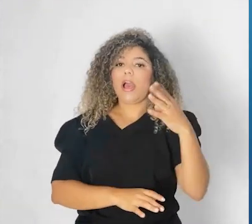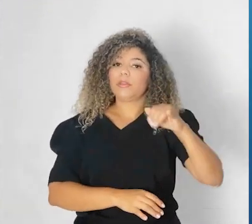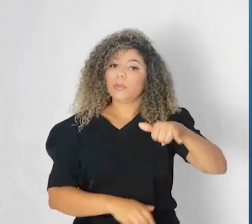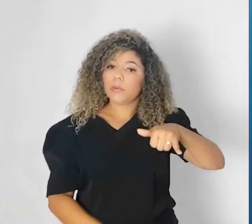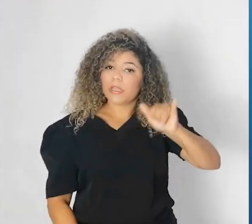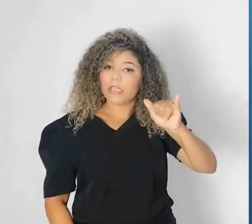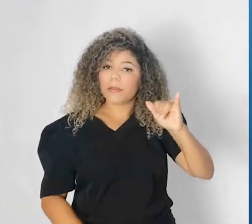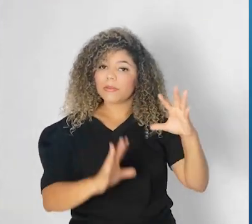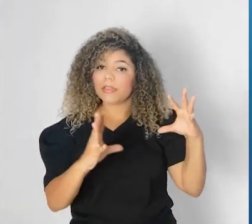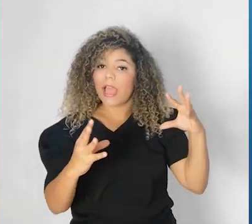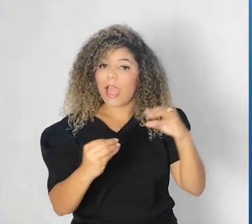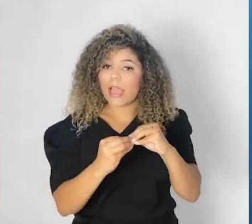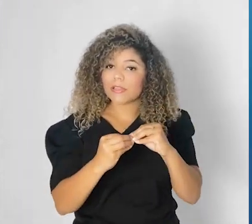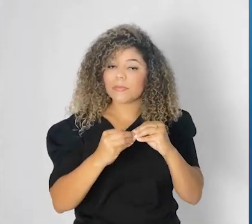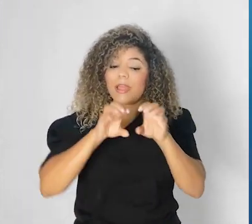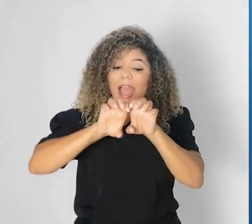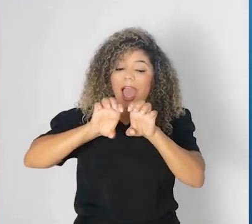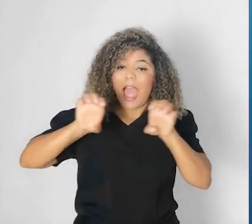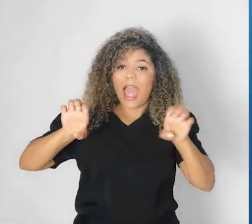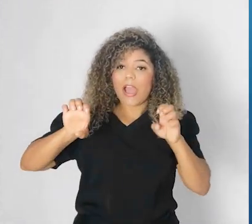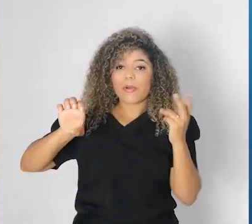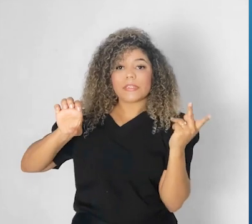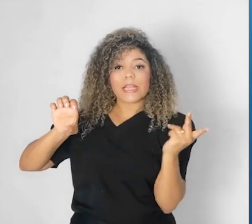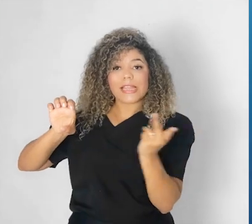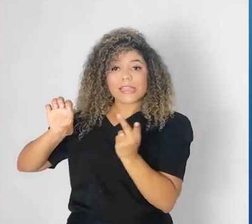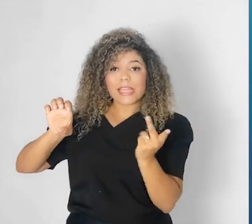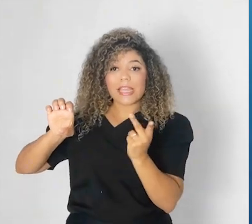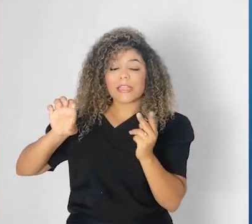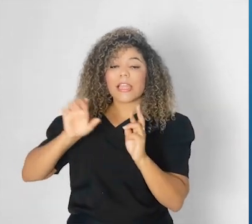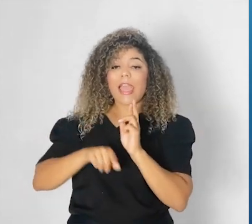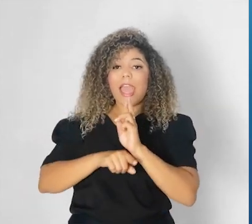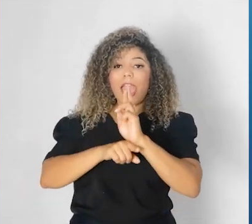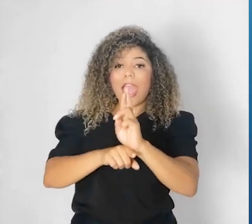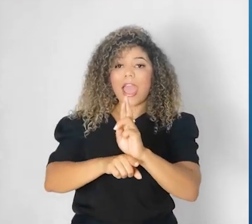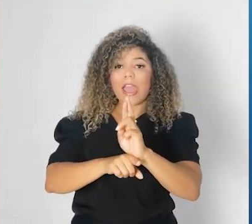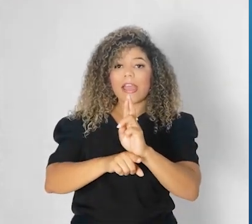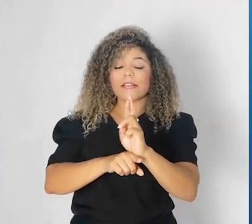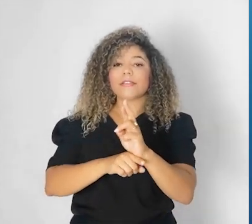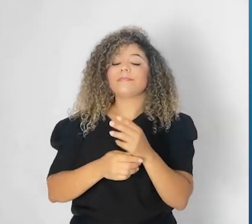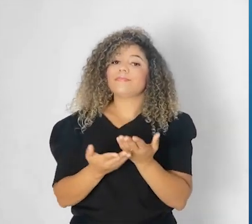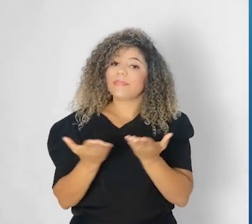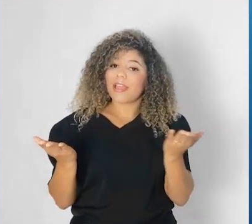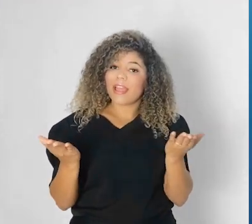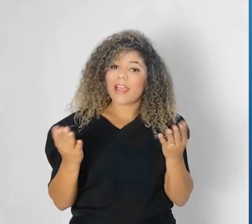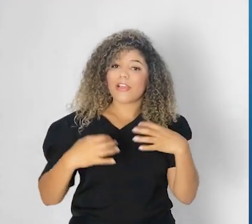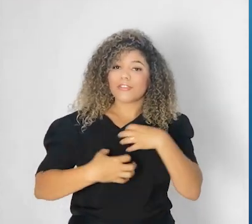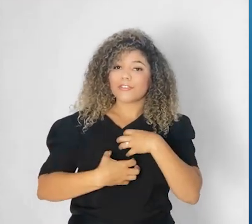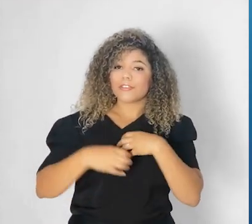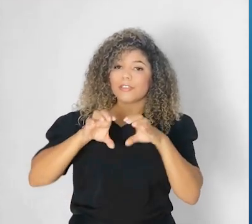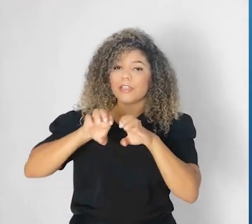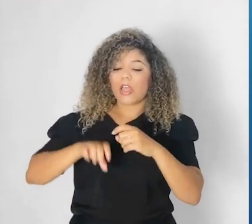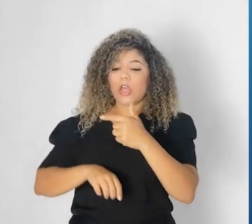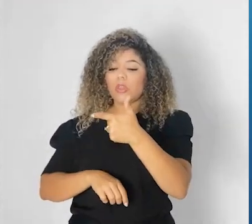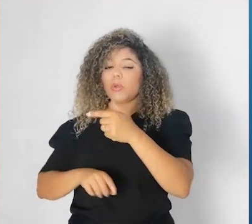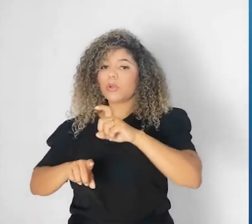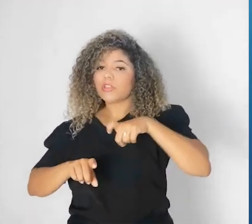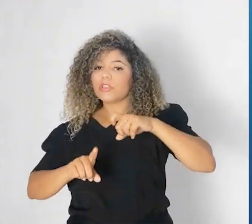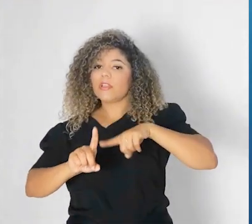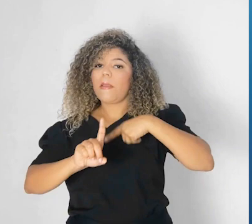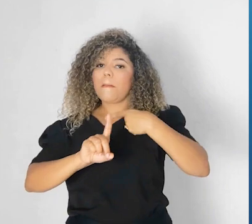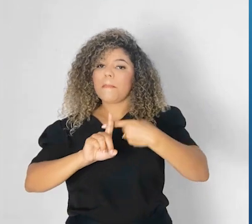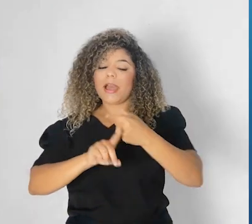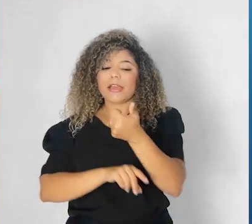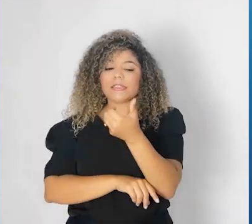Então, a equação do primeiro grau com duas incógnitas que representa esse fato é essa equação. 2x mais